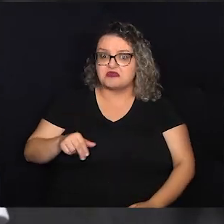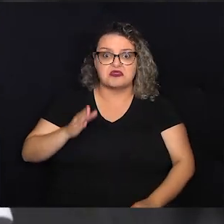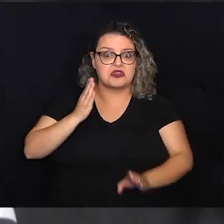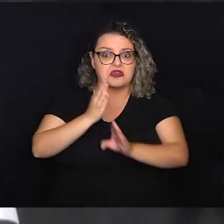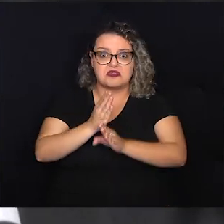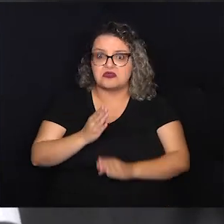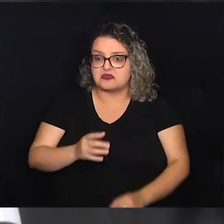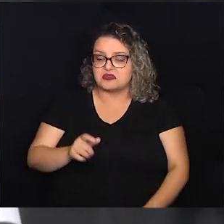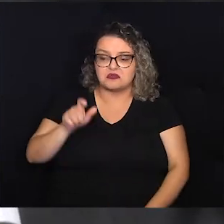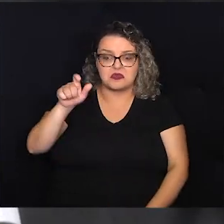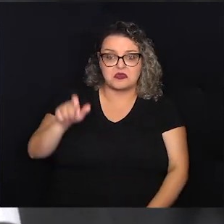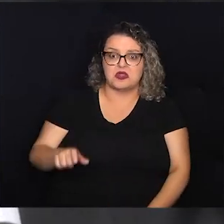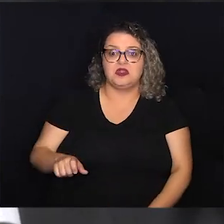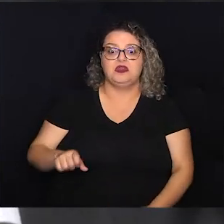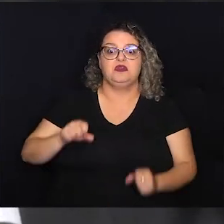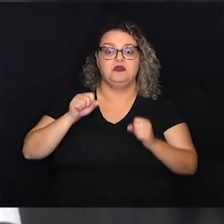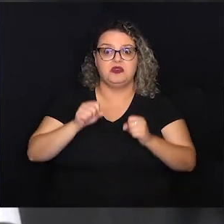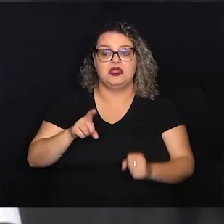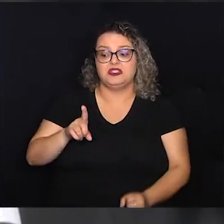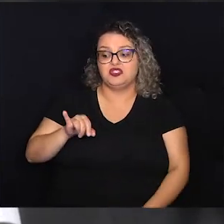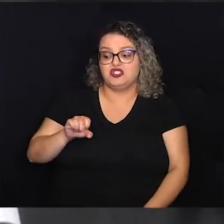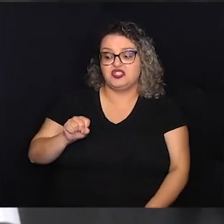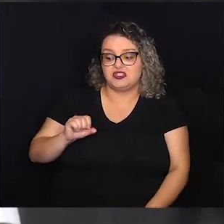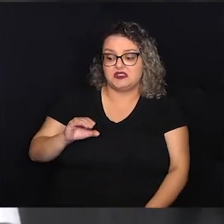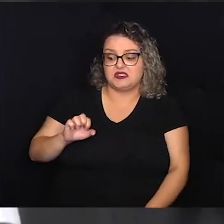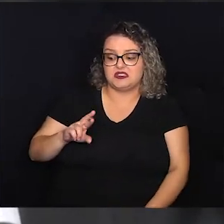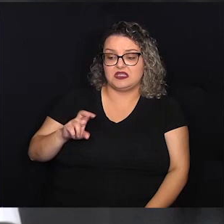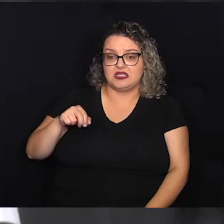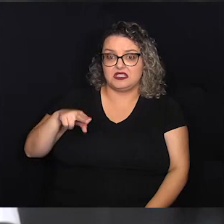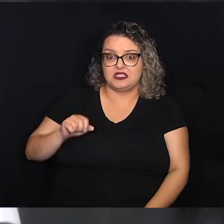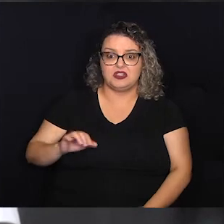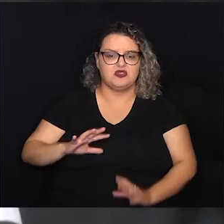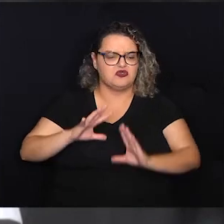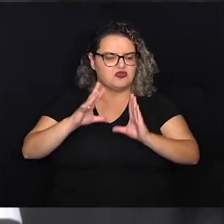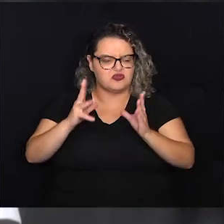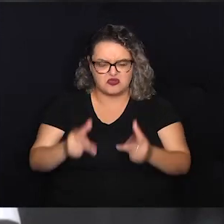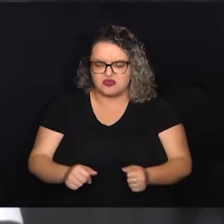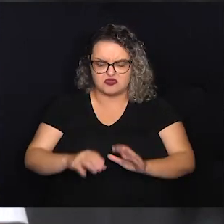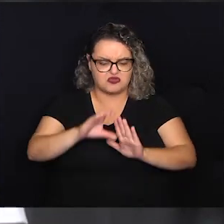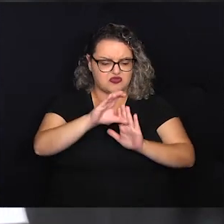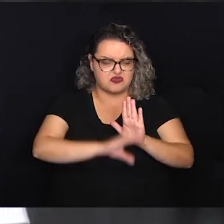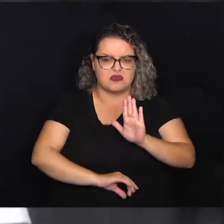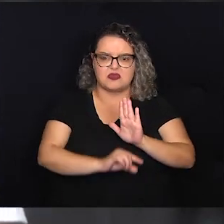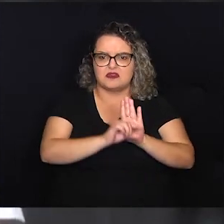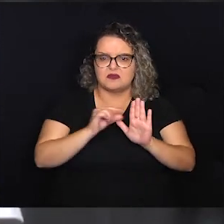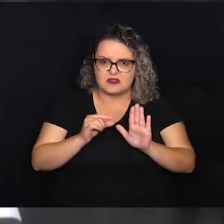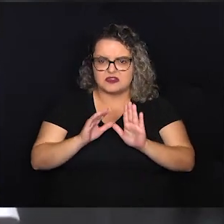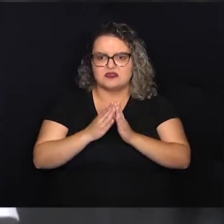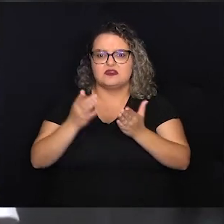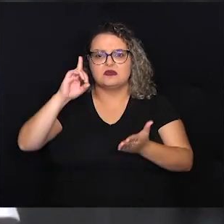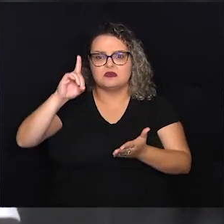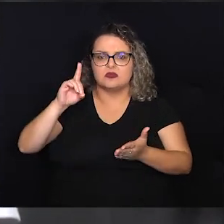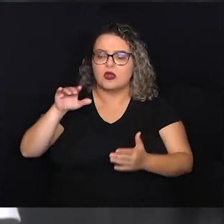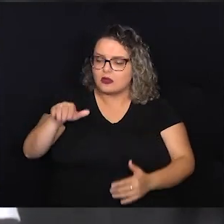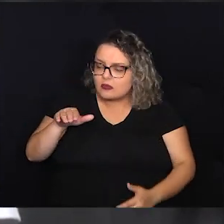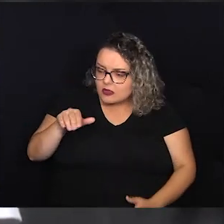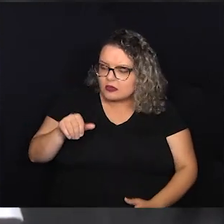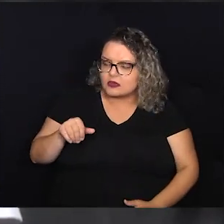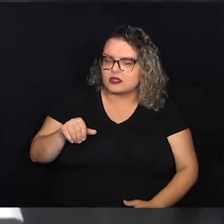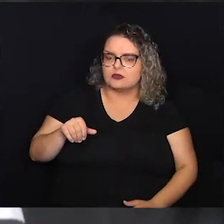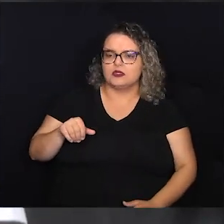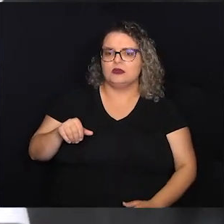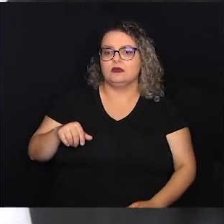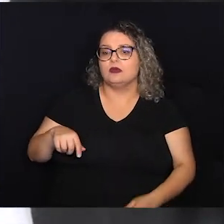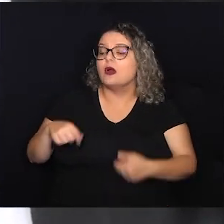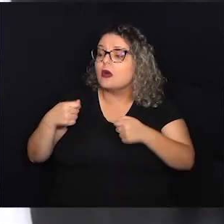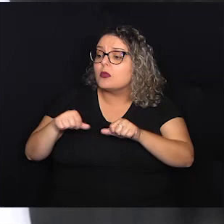Bíblia, e até hoje nunca encontrei ninguém que conhecesse e pudesse discernir melhor todos os versículos, todos os capítulos